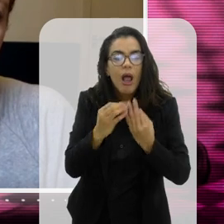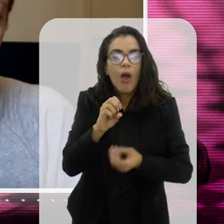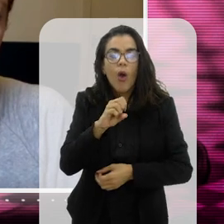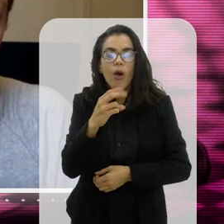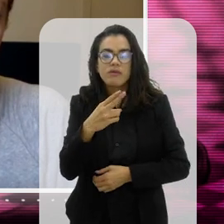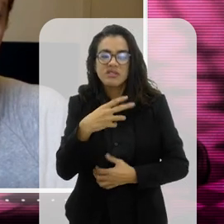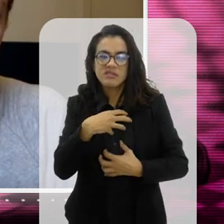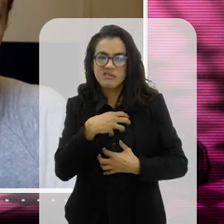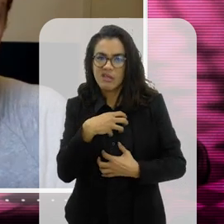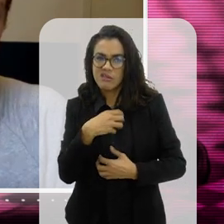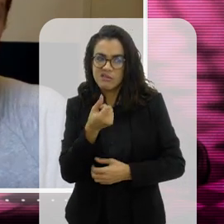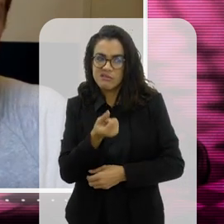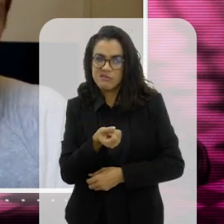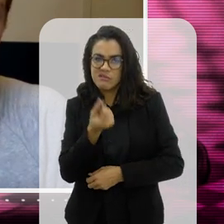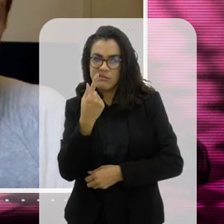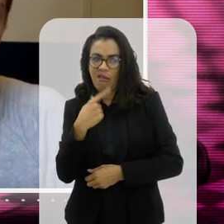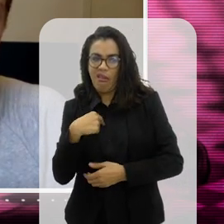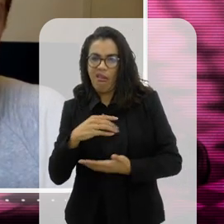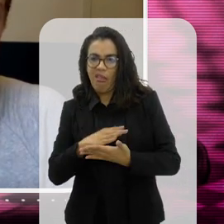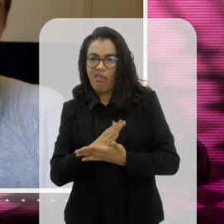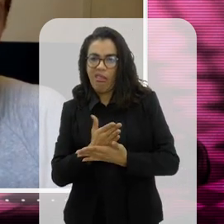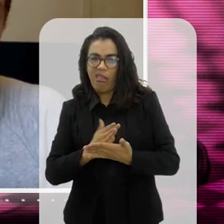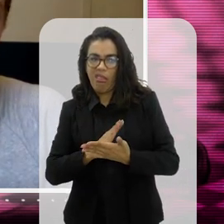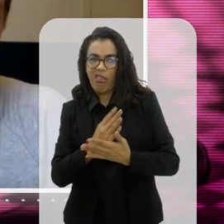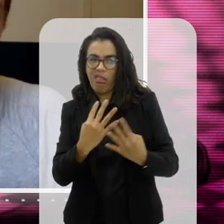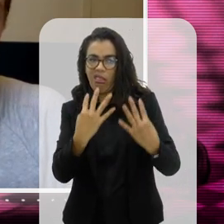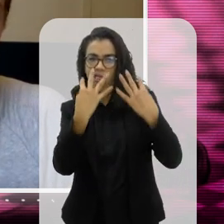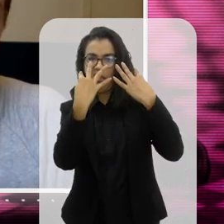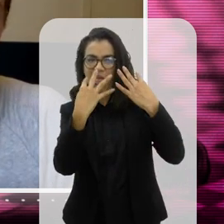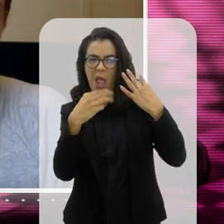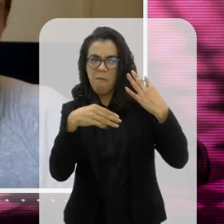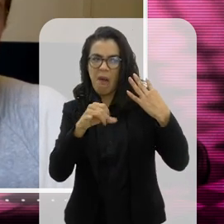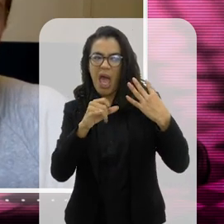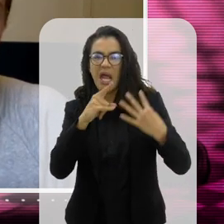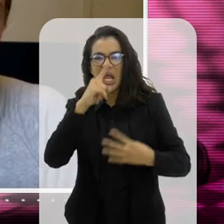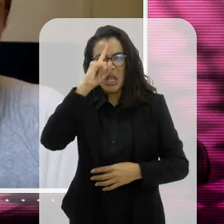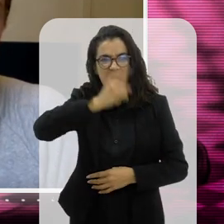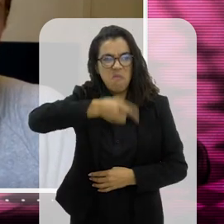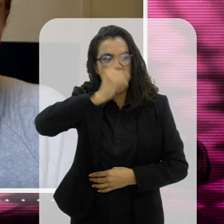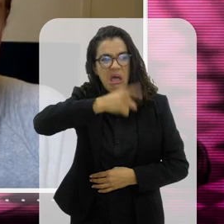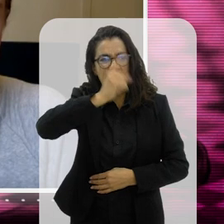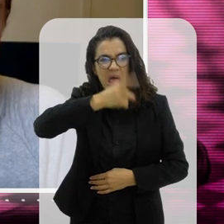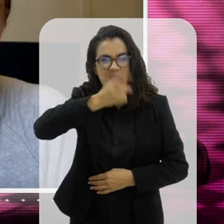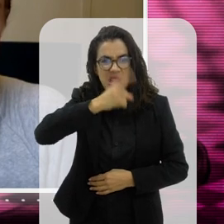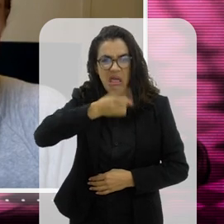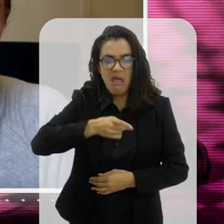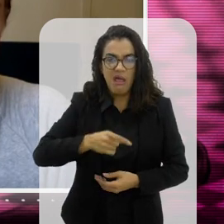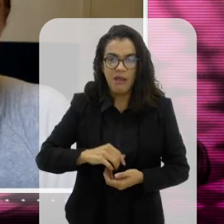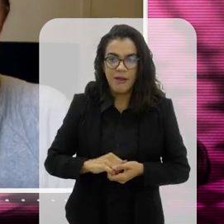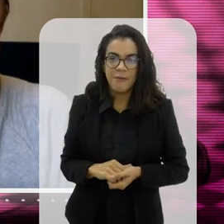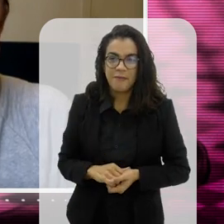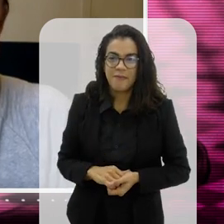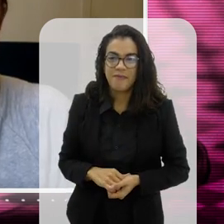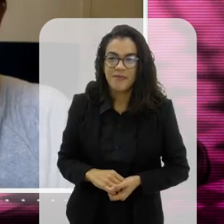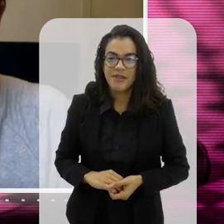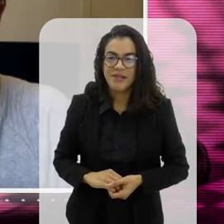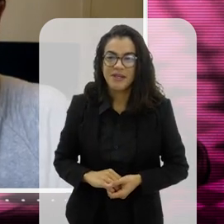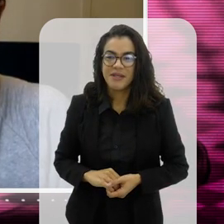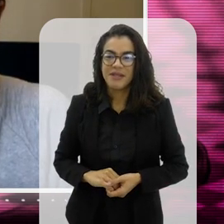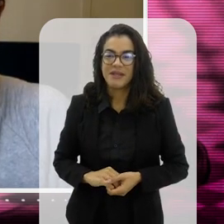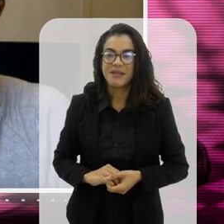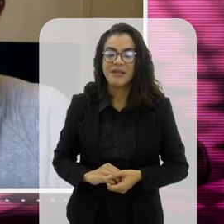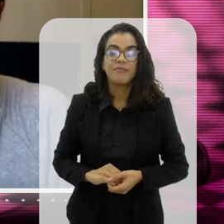seus familiares? Ou você ainda sente um certo desconforto? A Mariana quer mandar demais na casa.